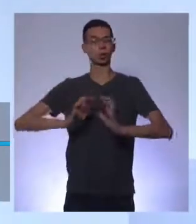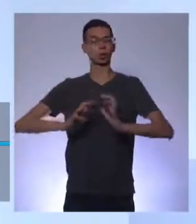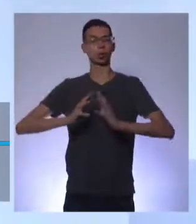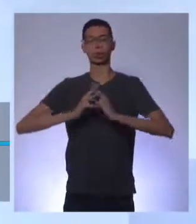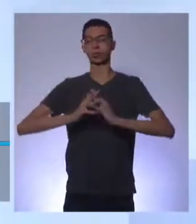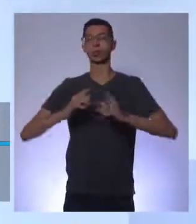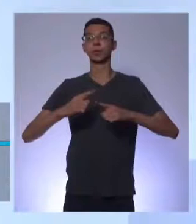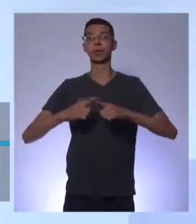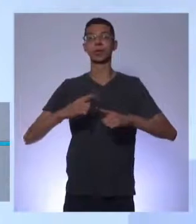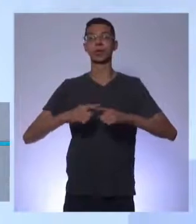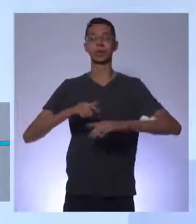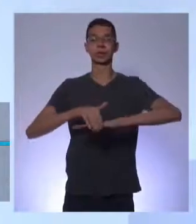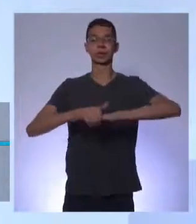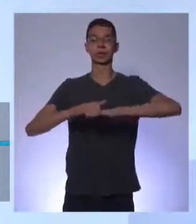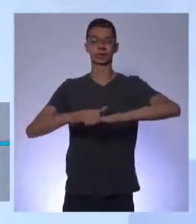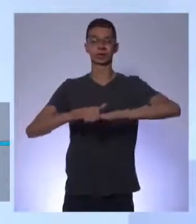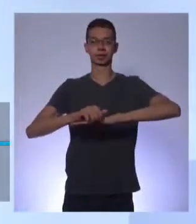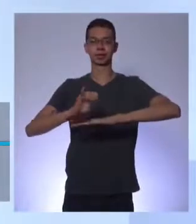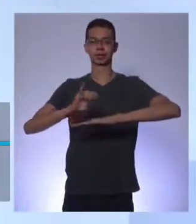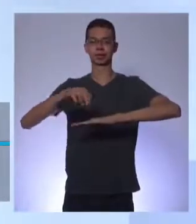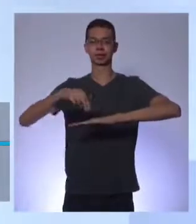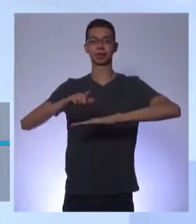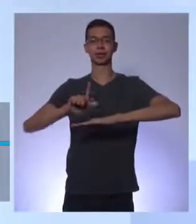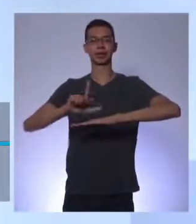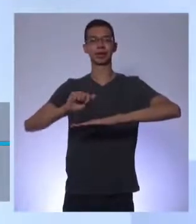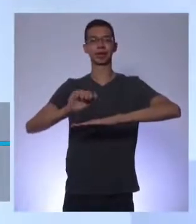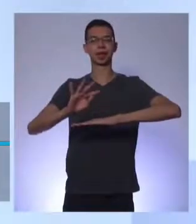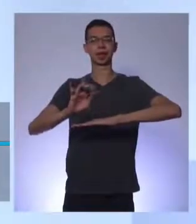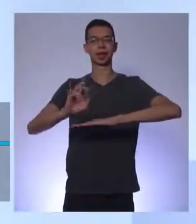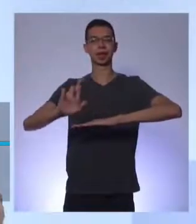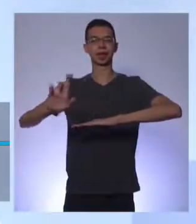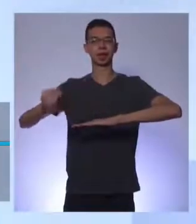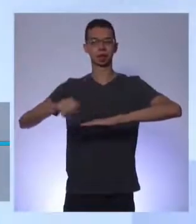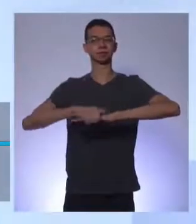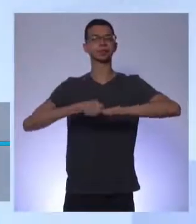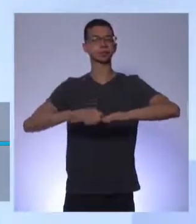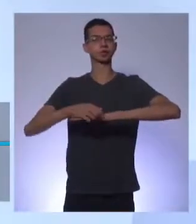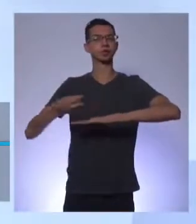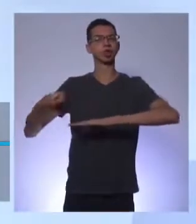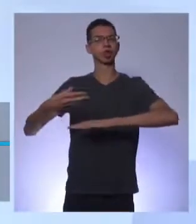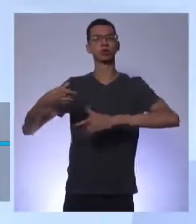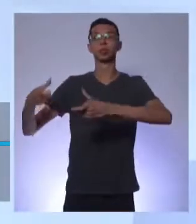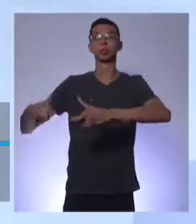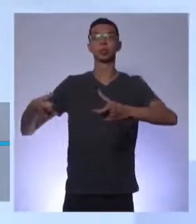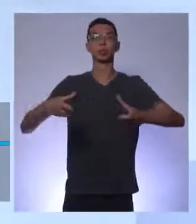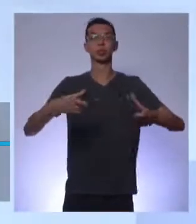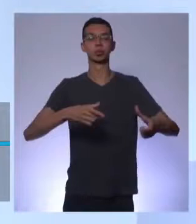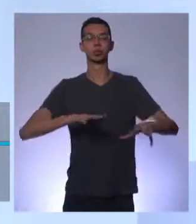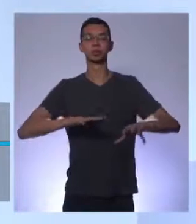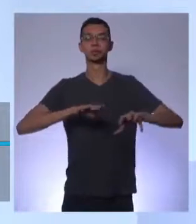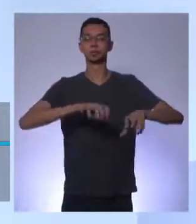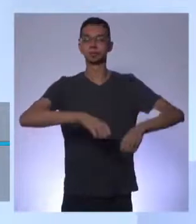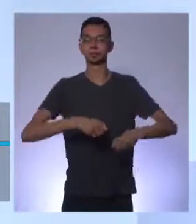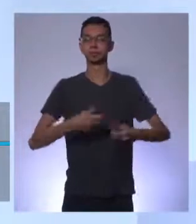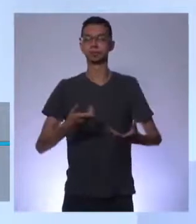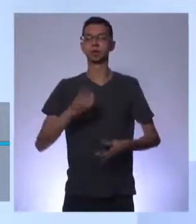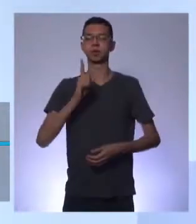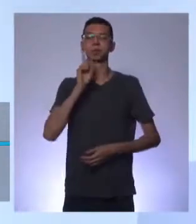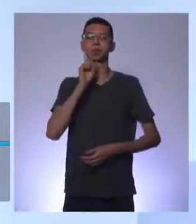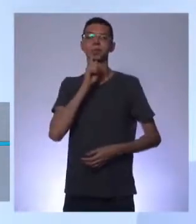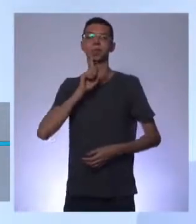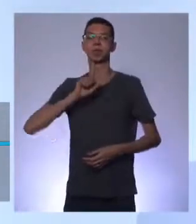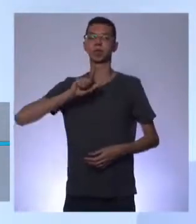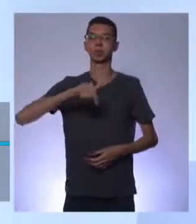Inglaterra estava realizando nos territórios aí da Nova Inglaterra, né? Que se tornou Estados Unidos após